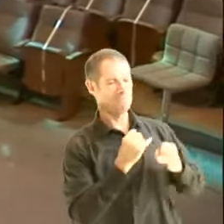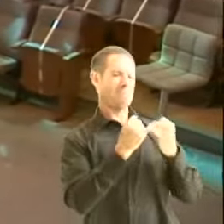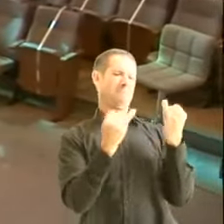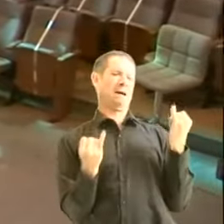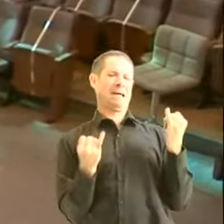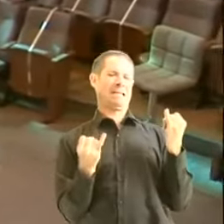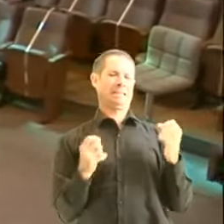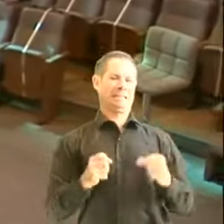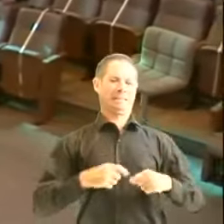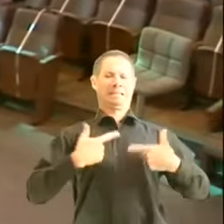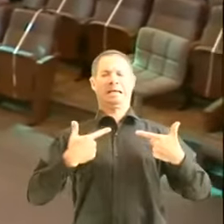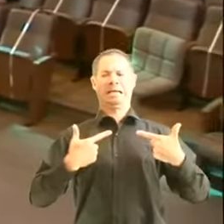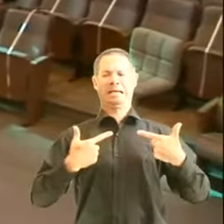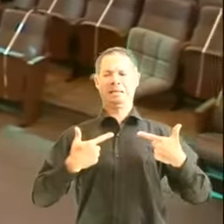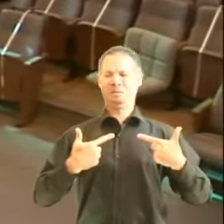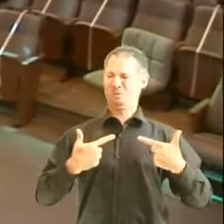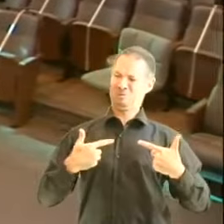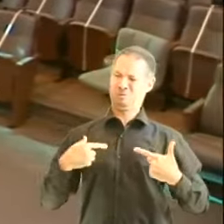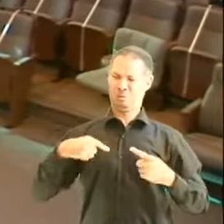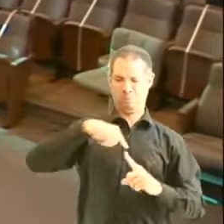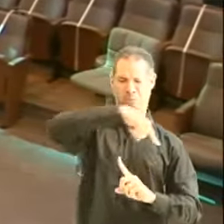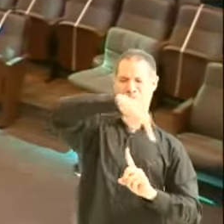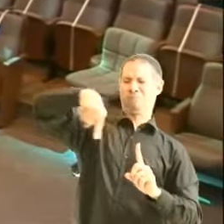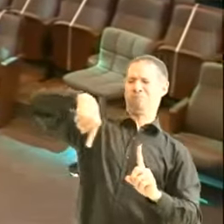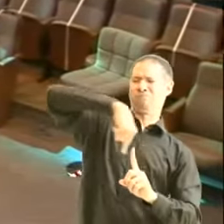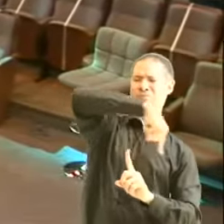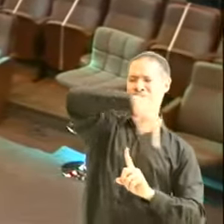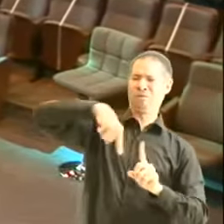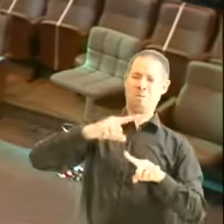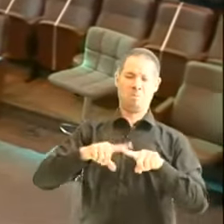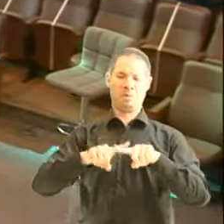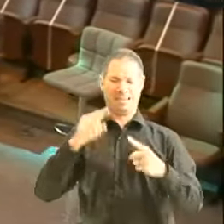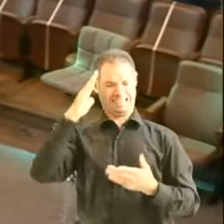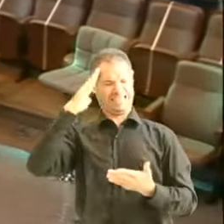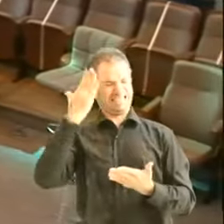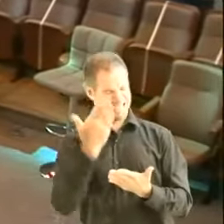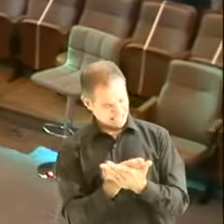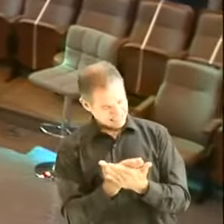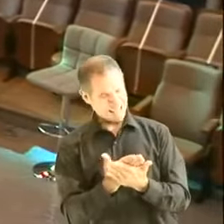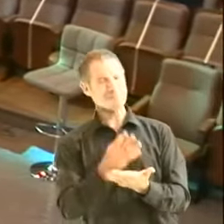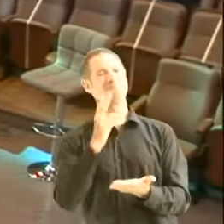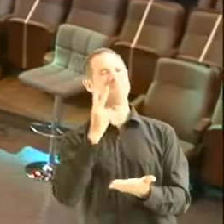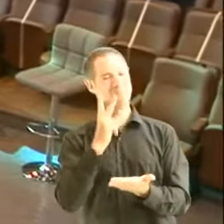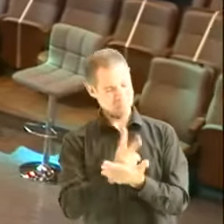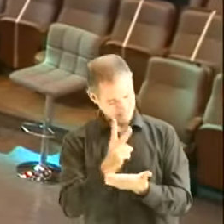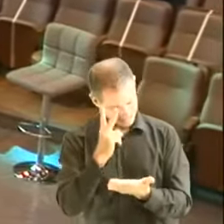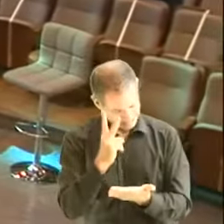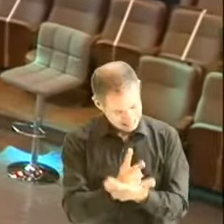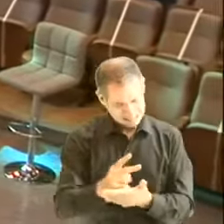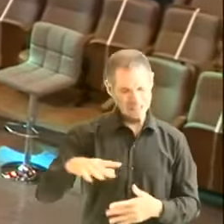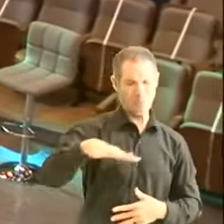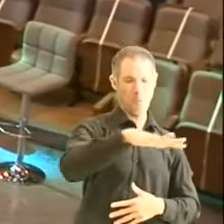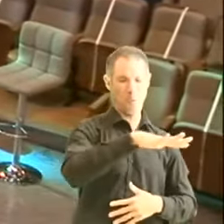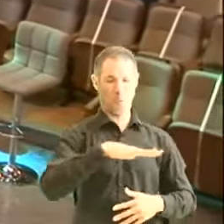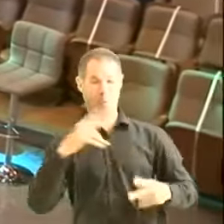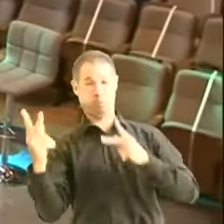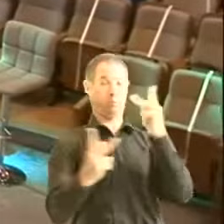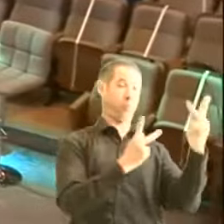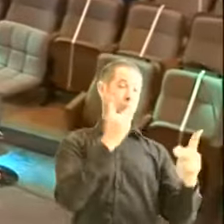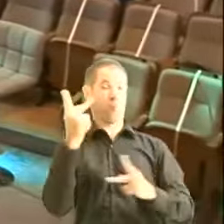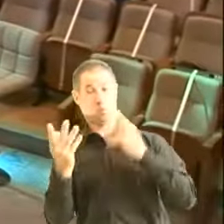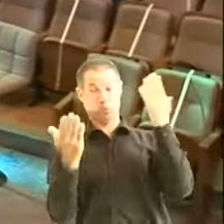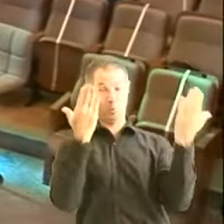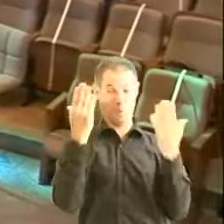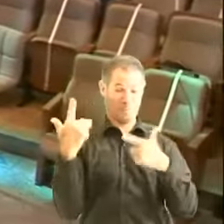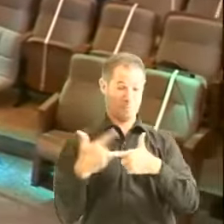tão estranho e esquisito que nos cerca, porque cremos que mesmo no meio de um vendaval o Senhor